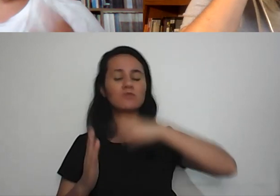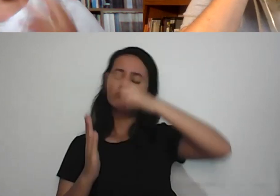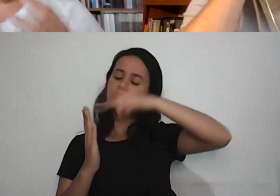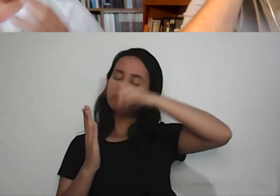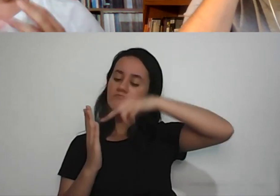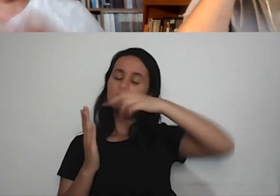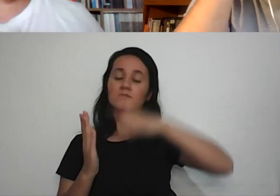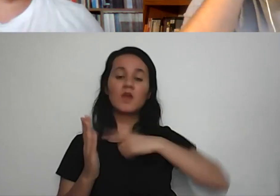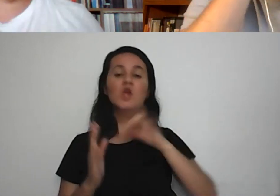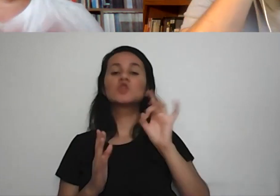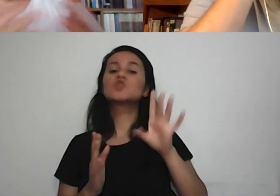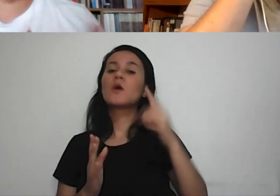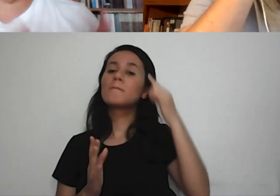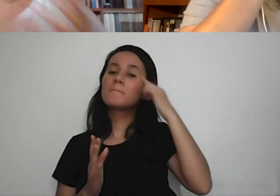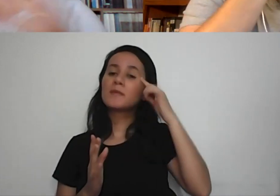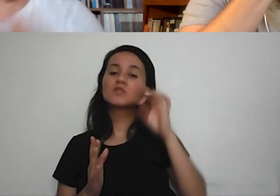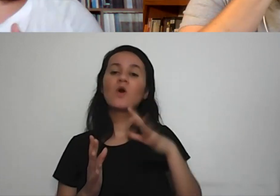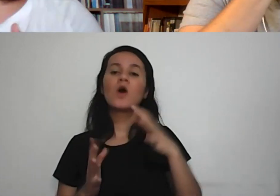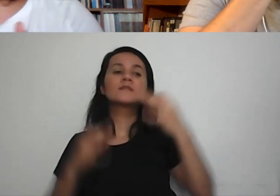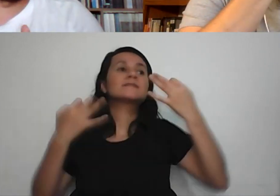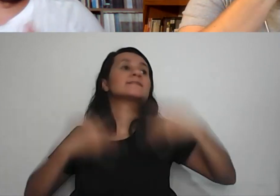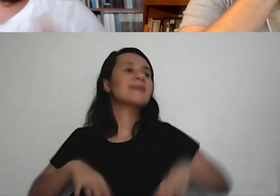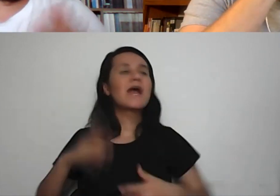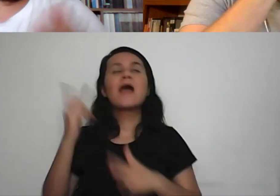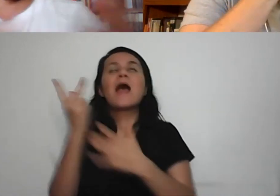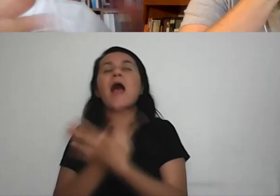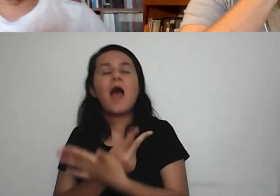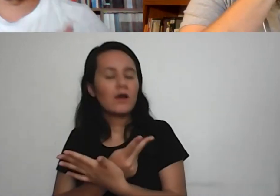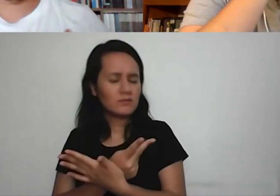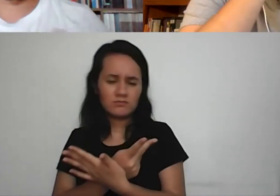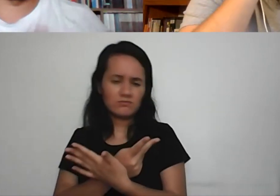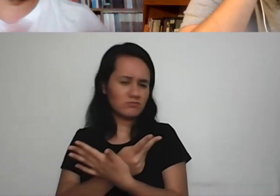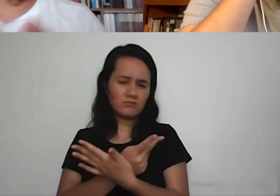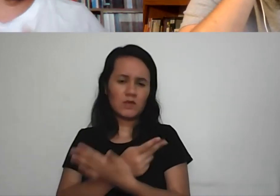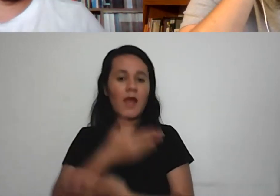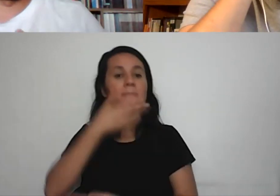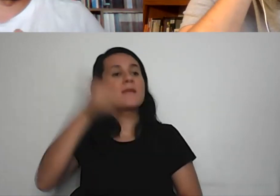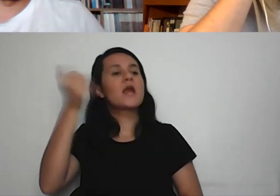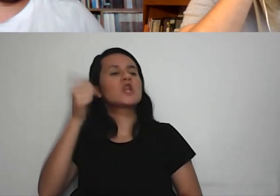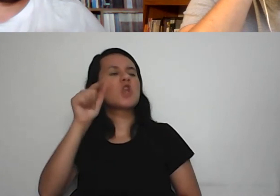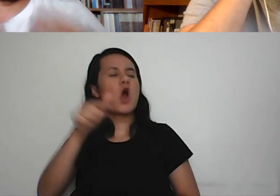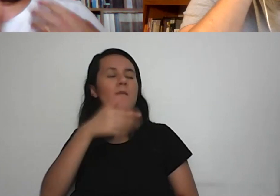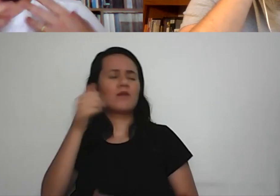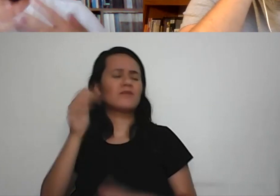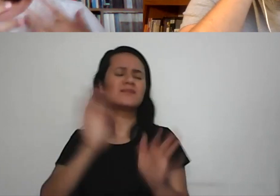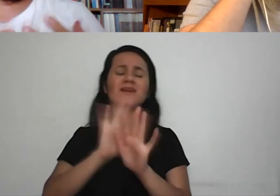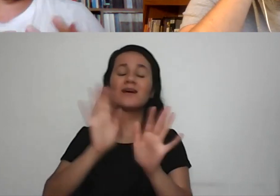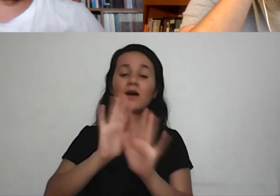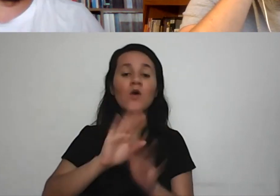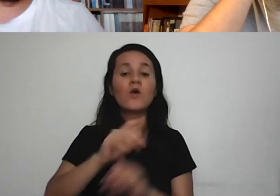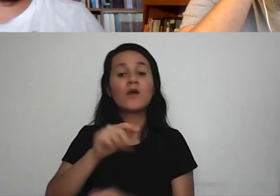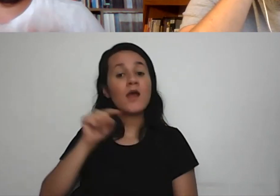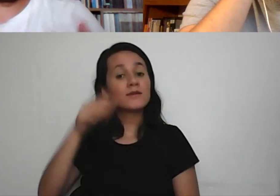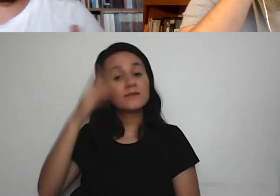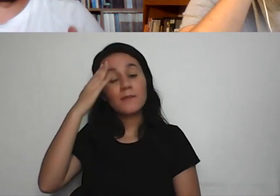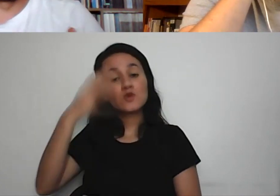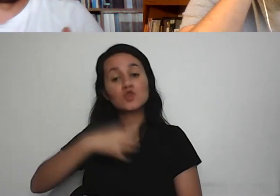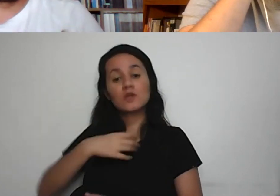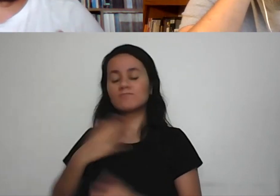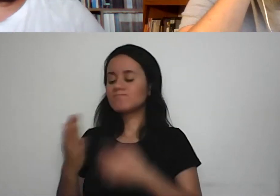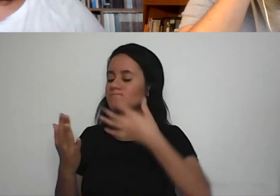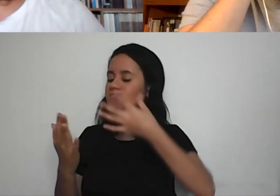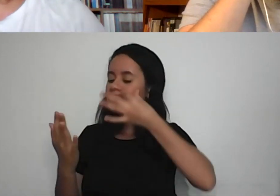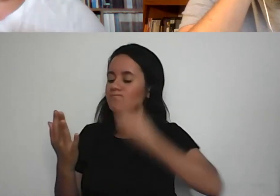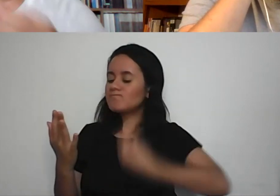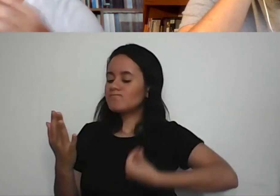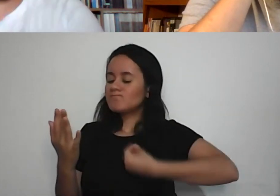Não se trata de dizer que é uma relação certa ou errada, é o melhor crítico, não. Ele tem uma relação viva com o